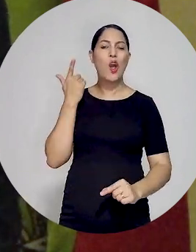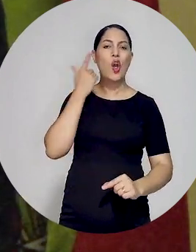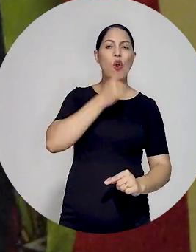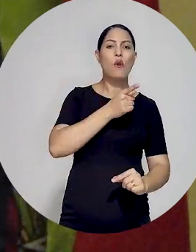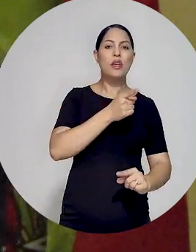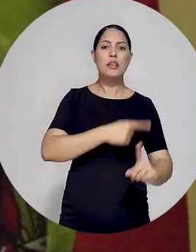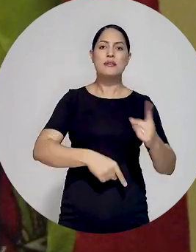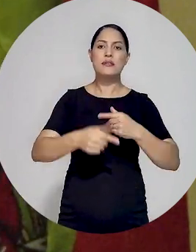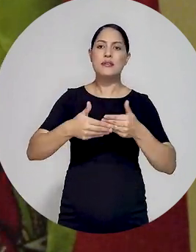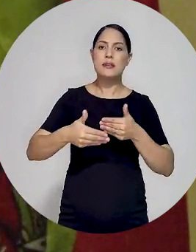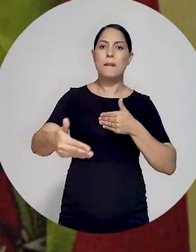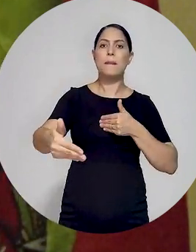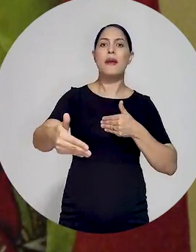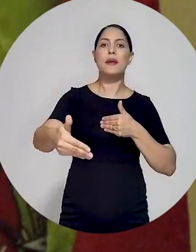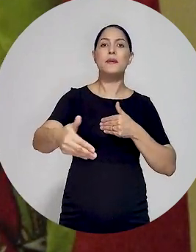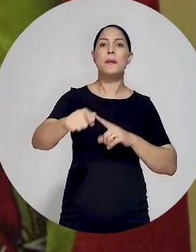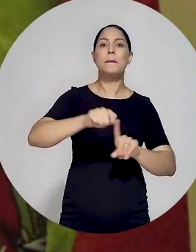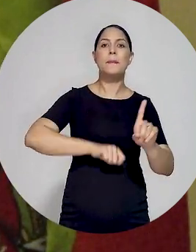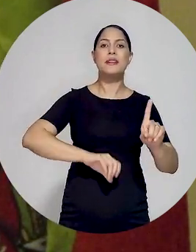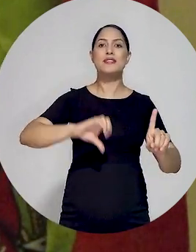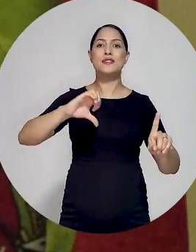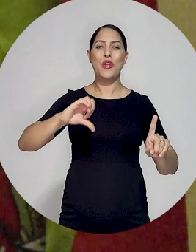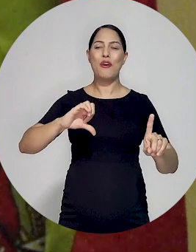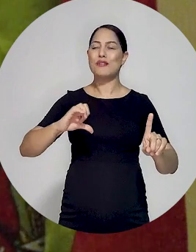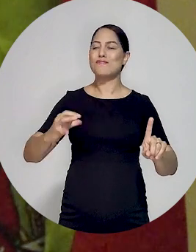que tivemos em nossos 9 meses de gestão.